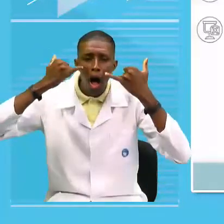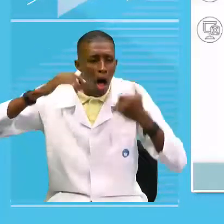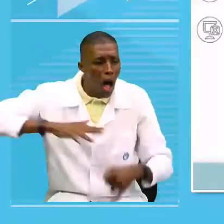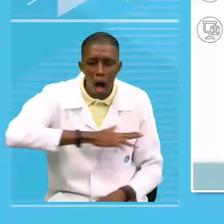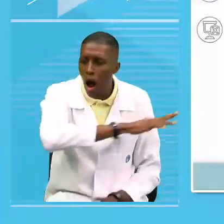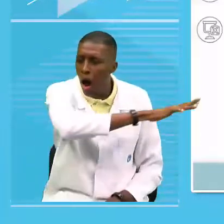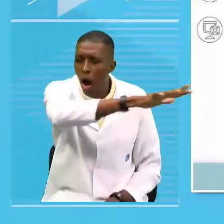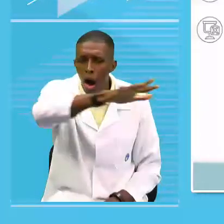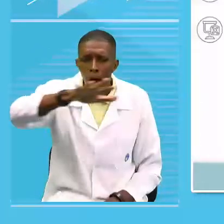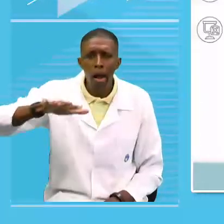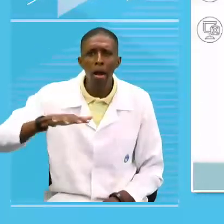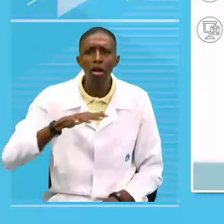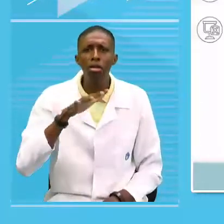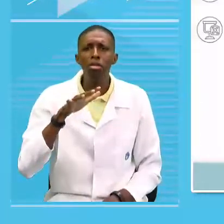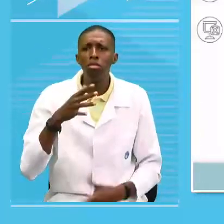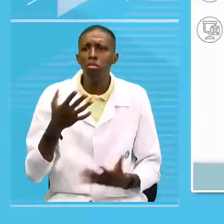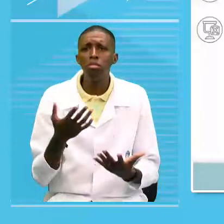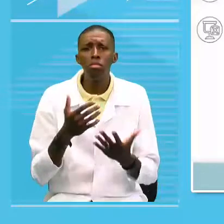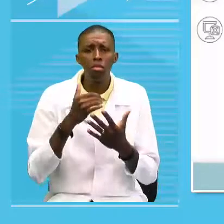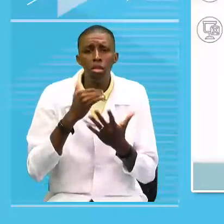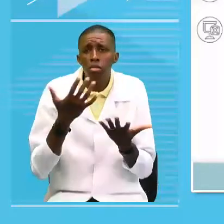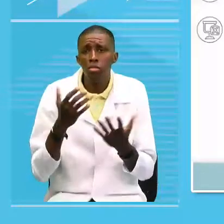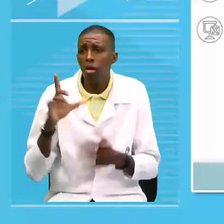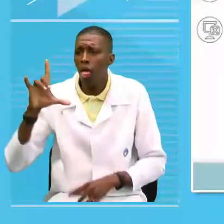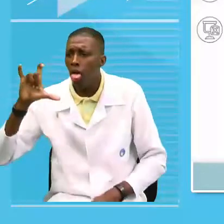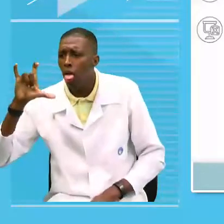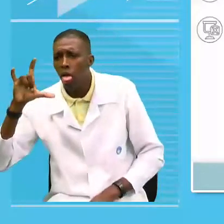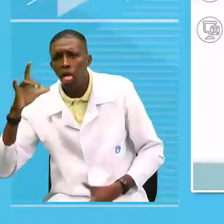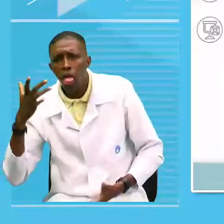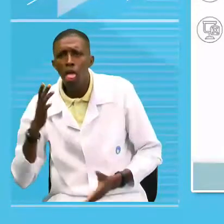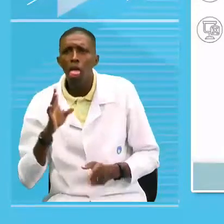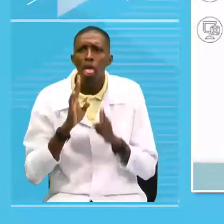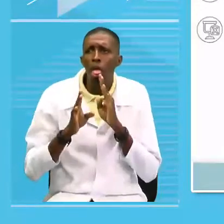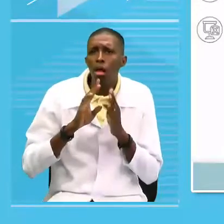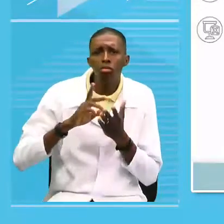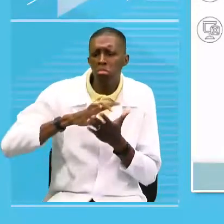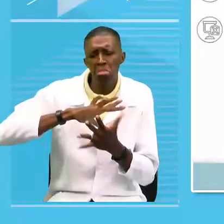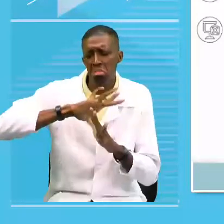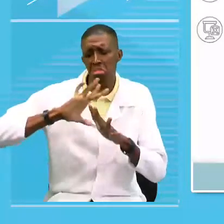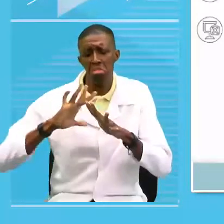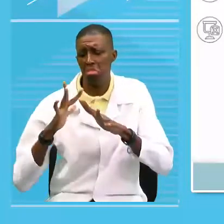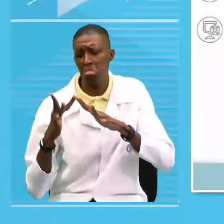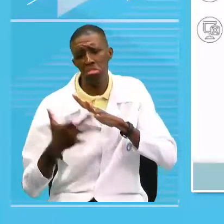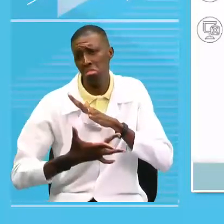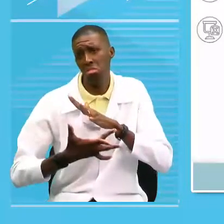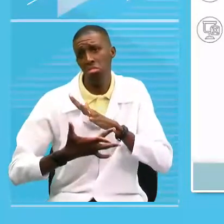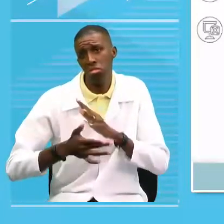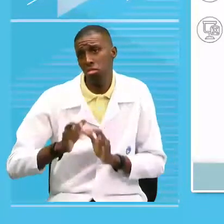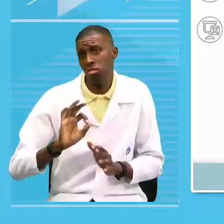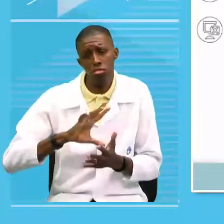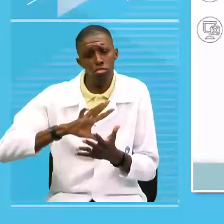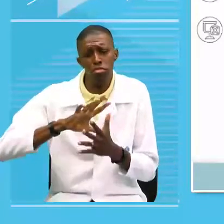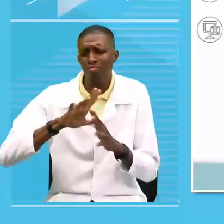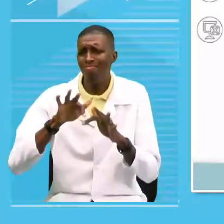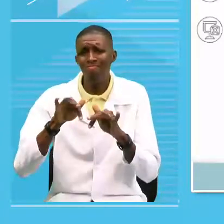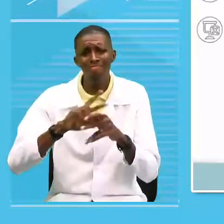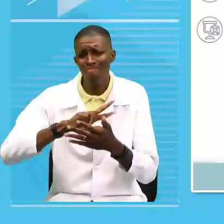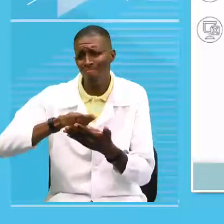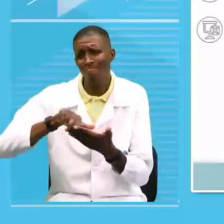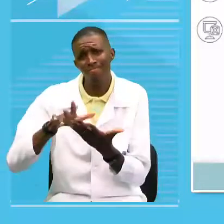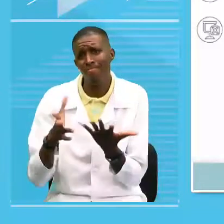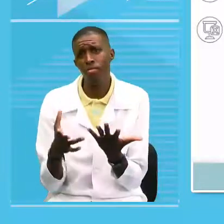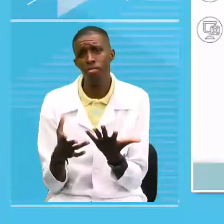né gente desde que a gente é criança era tão comum a gente jogar aqueles joguinhos da memória